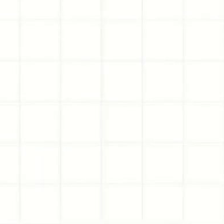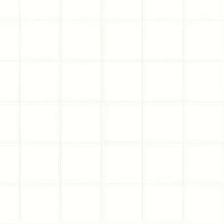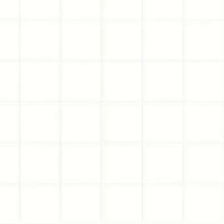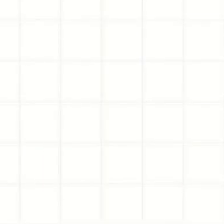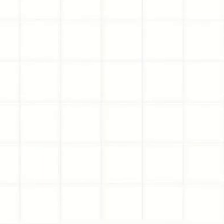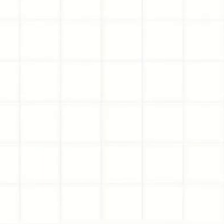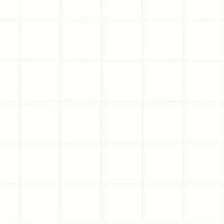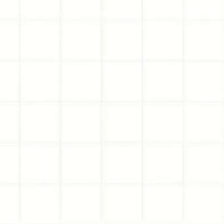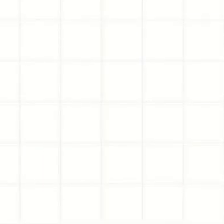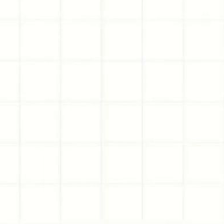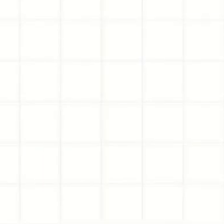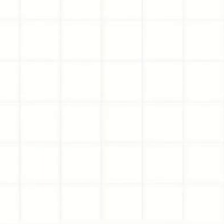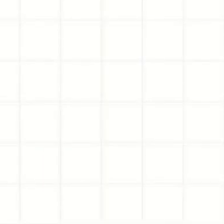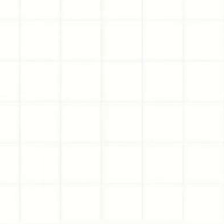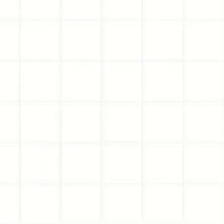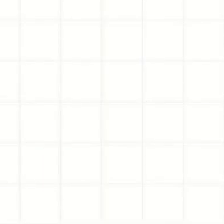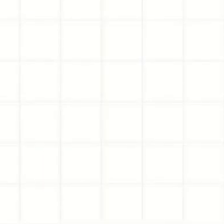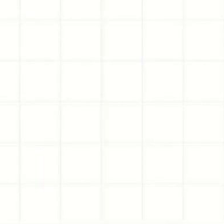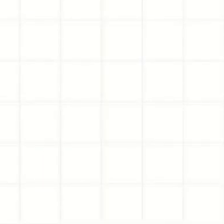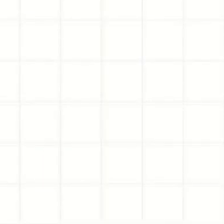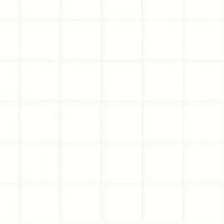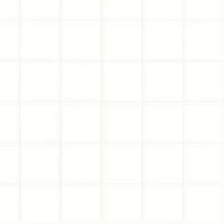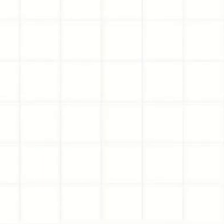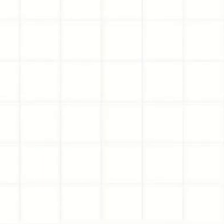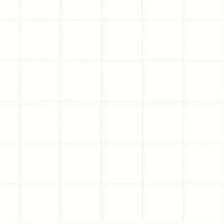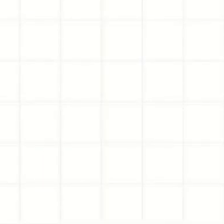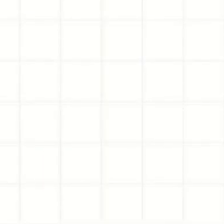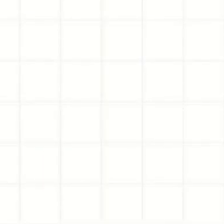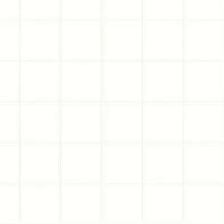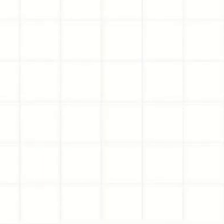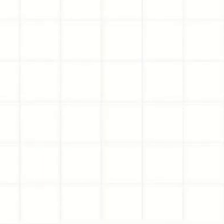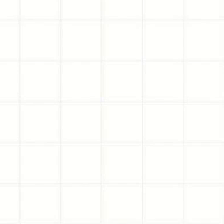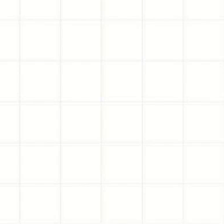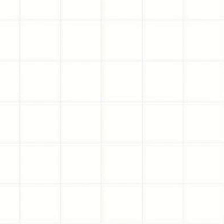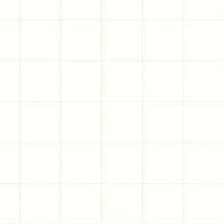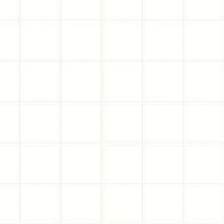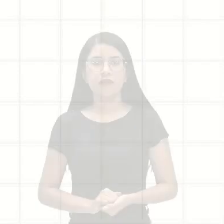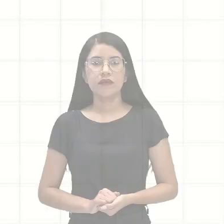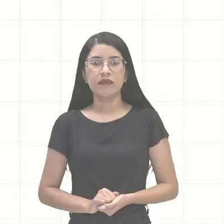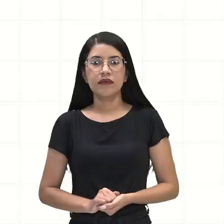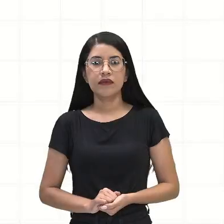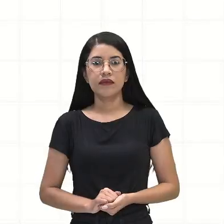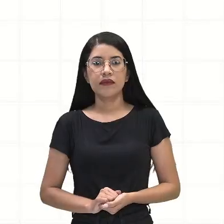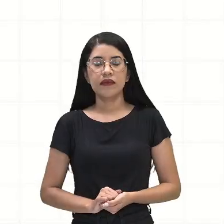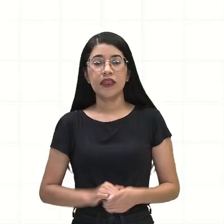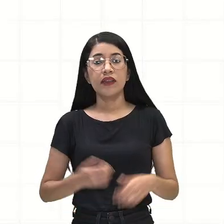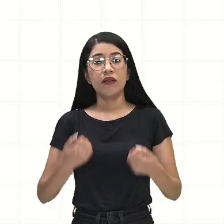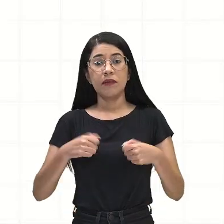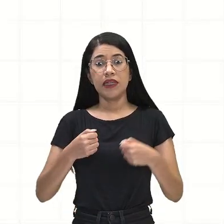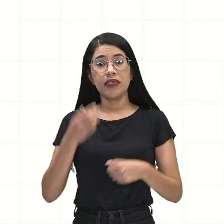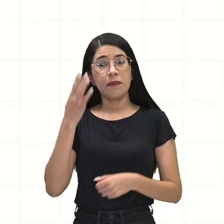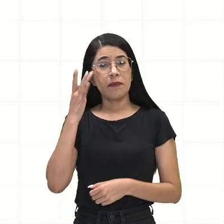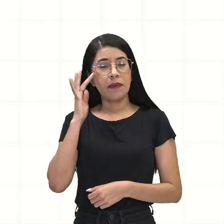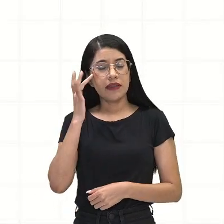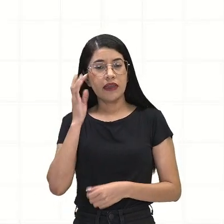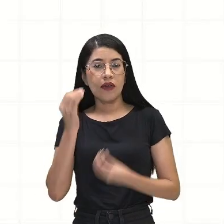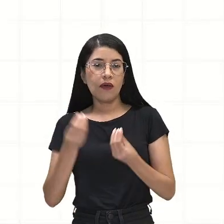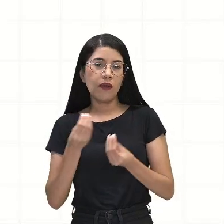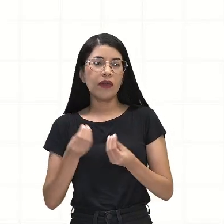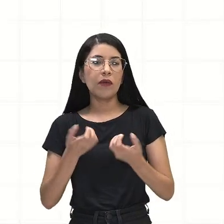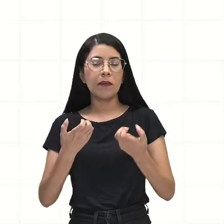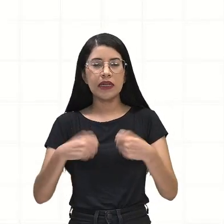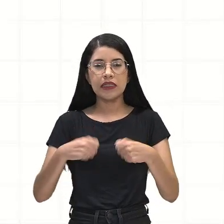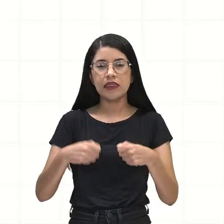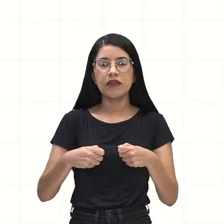para facilitar, a gente pode pensar o que eu quero dessa questão. E você vai dividir pelo que